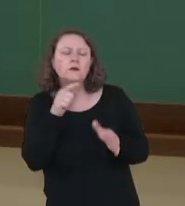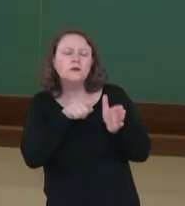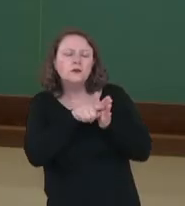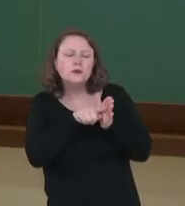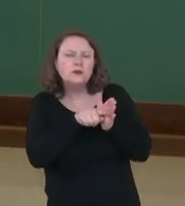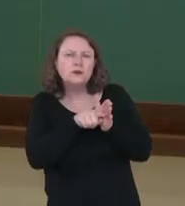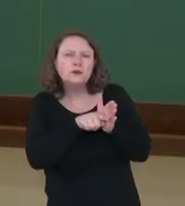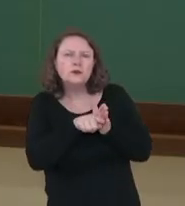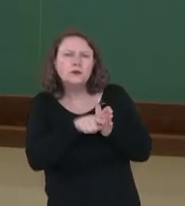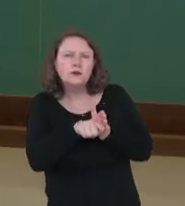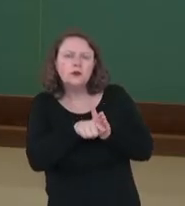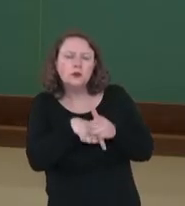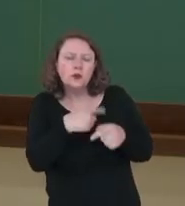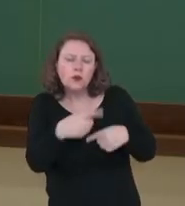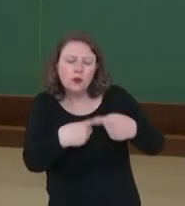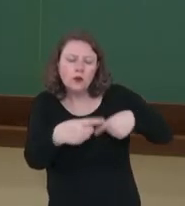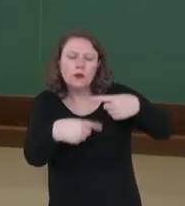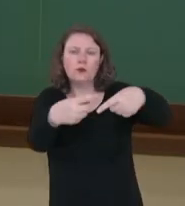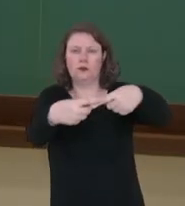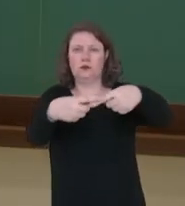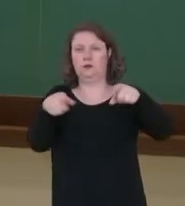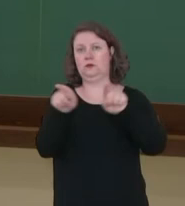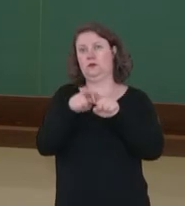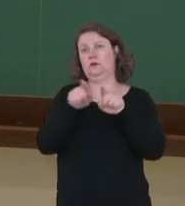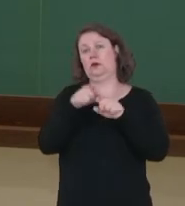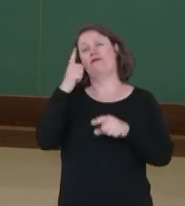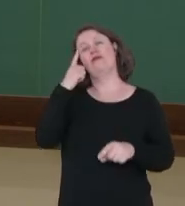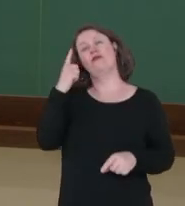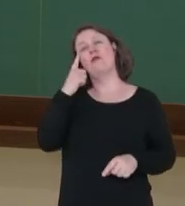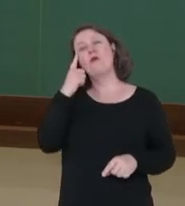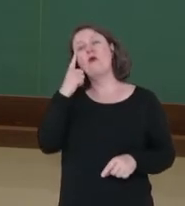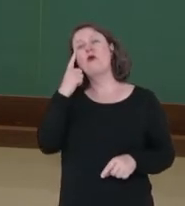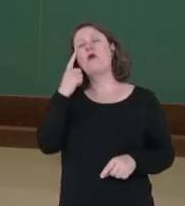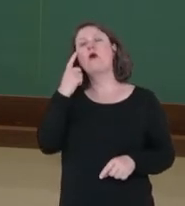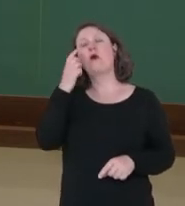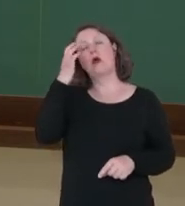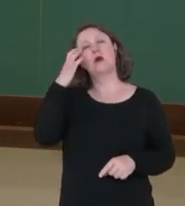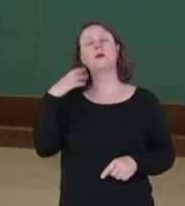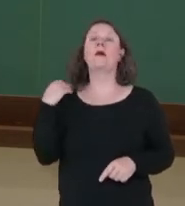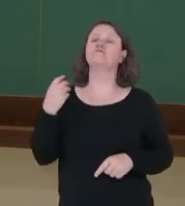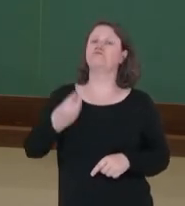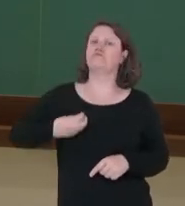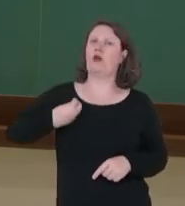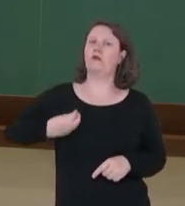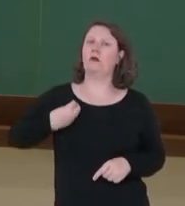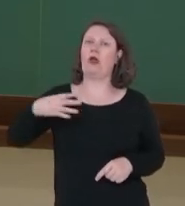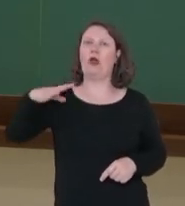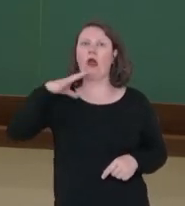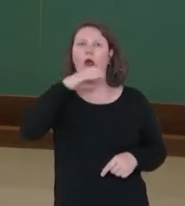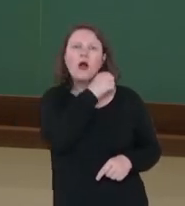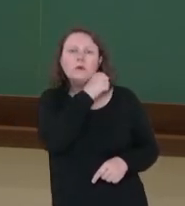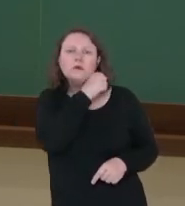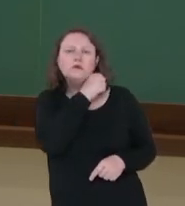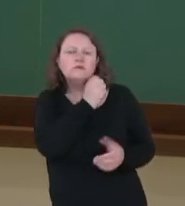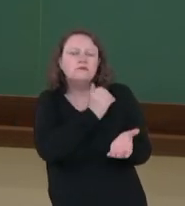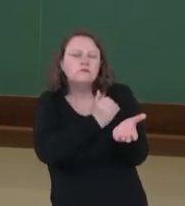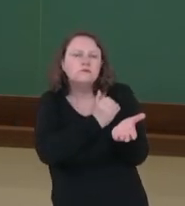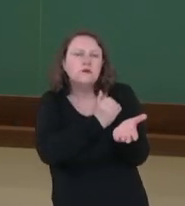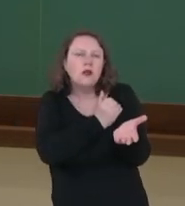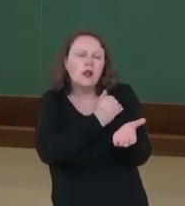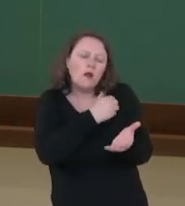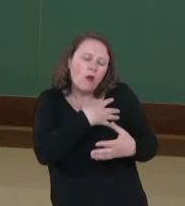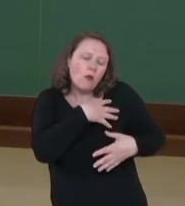da hereditariedade. Vimos também que o ciclo de vida é curto e que eles nascem, né, são muitos